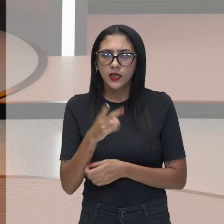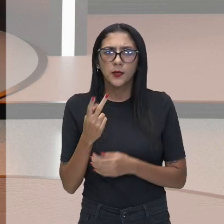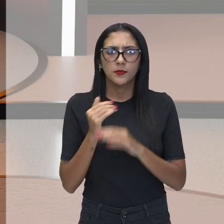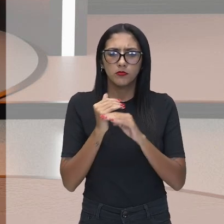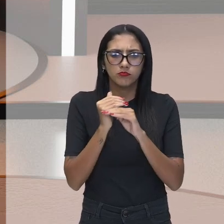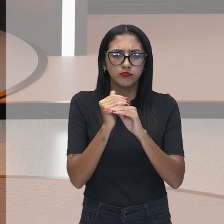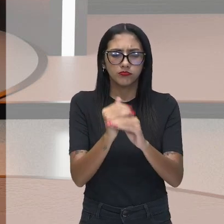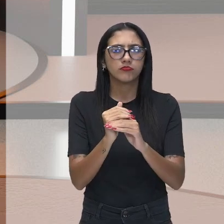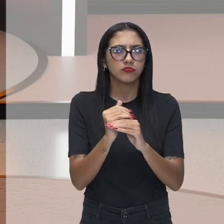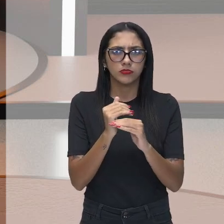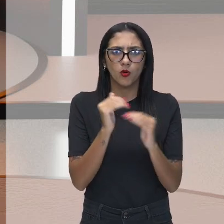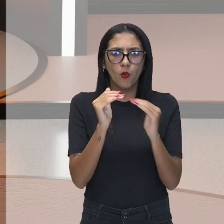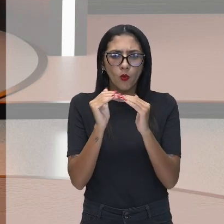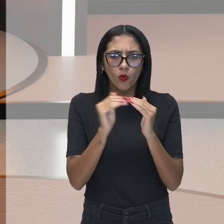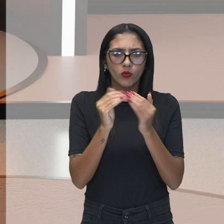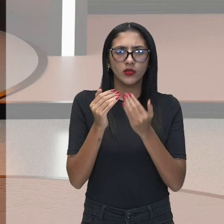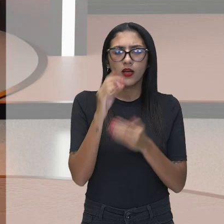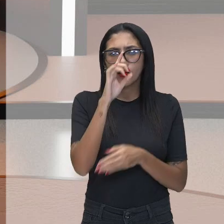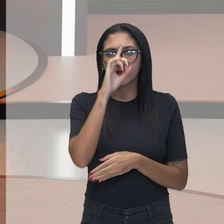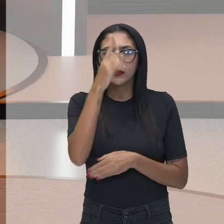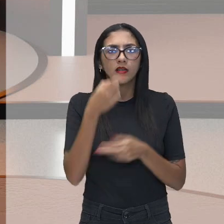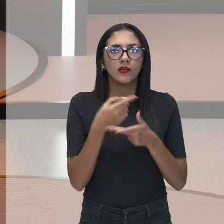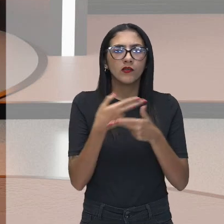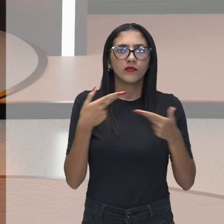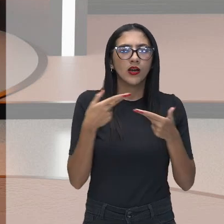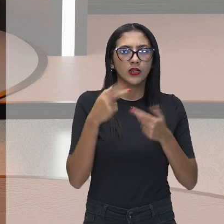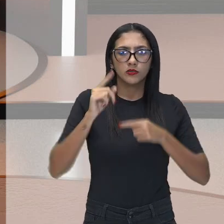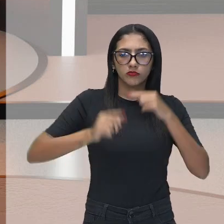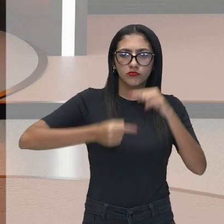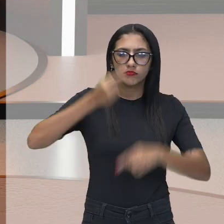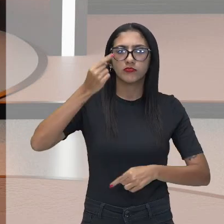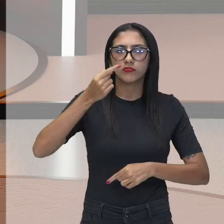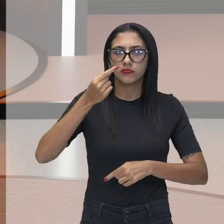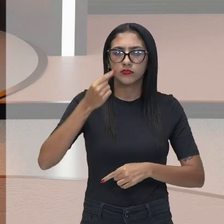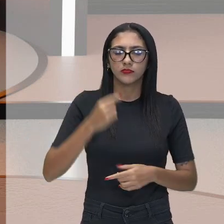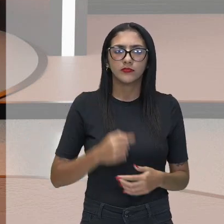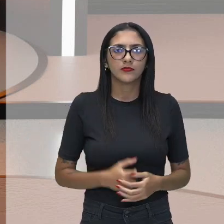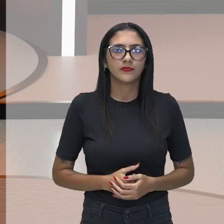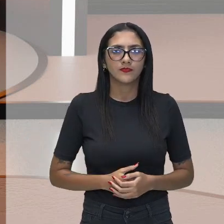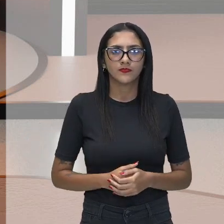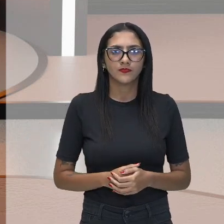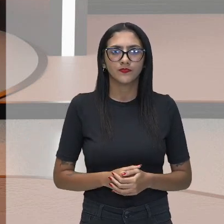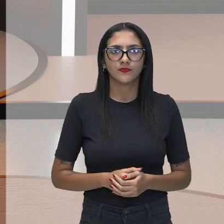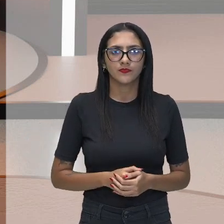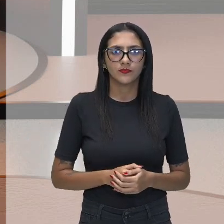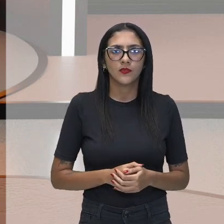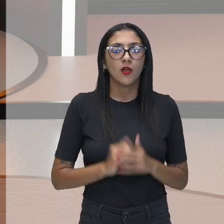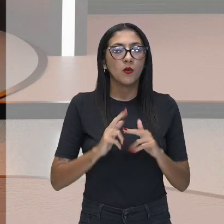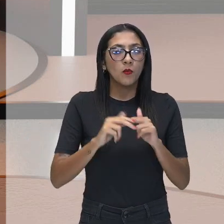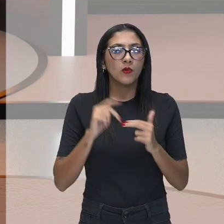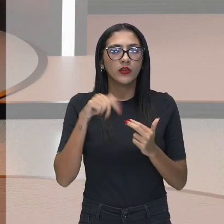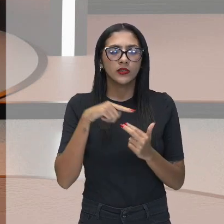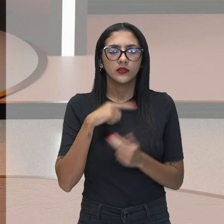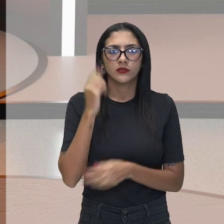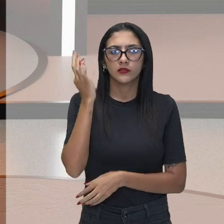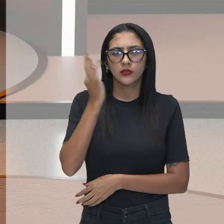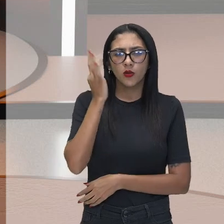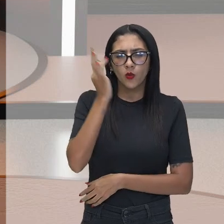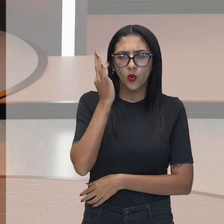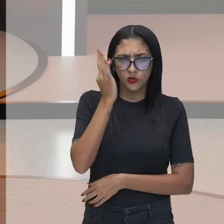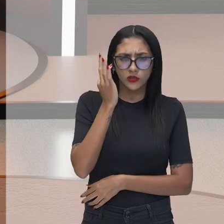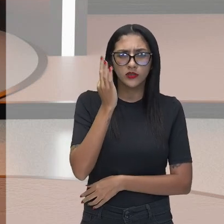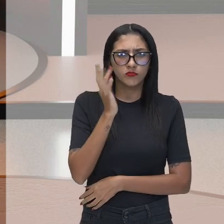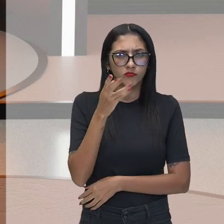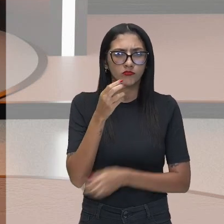curta, direta, de desenvolvimento, de modernização. Então, segundo essa teoria, como já citei para